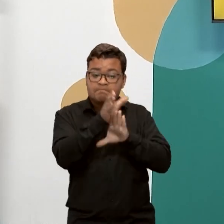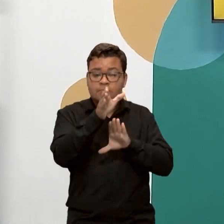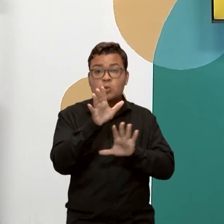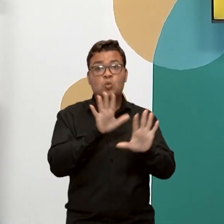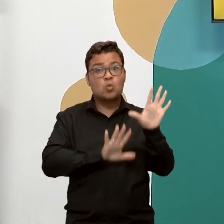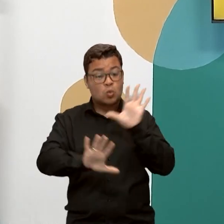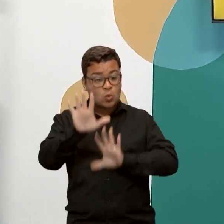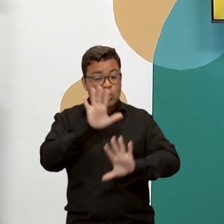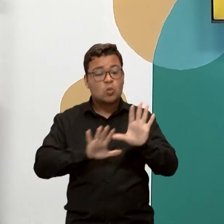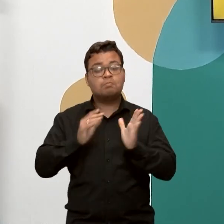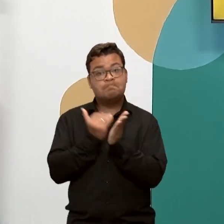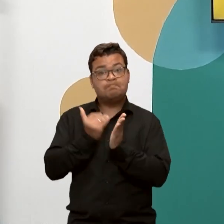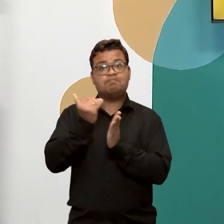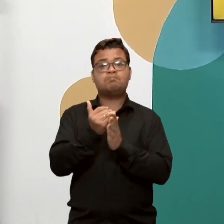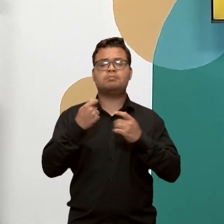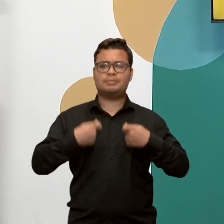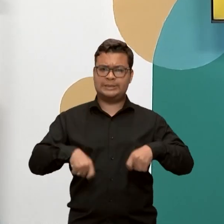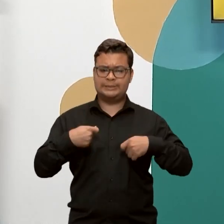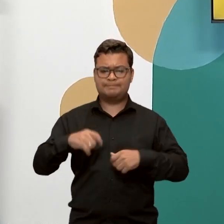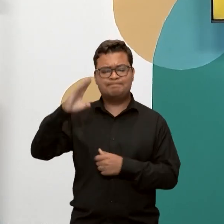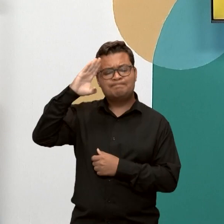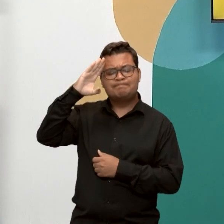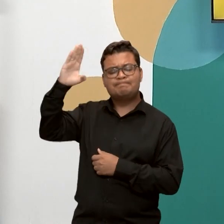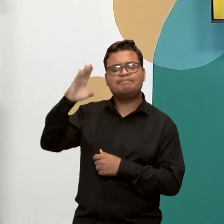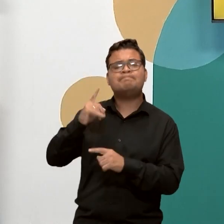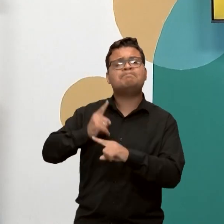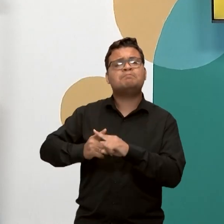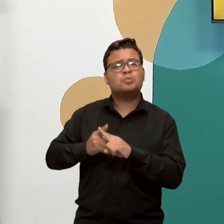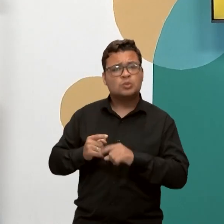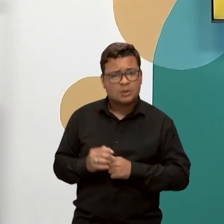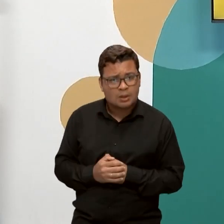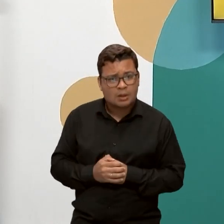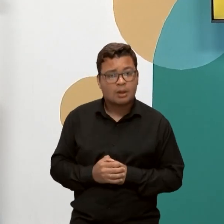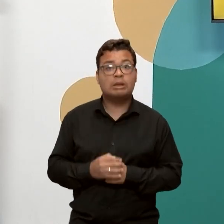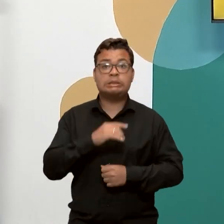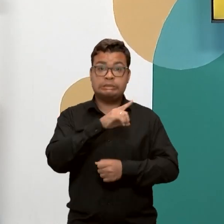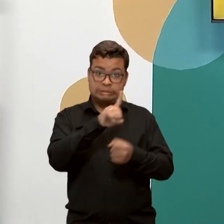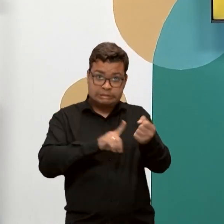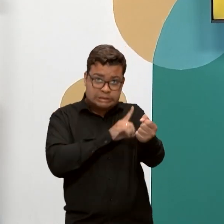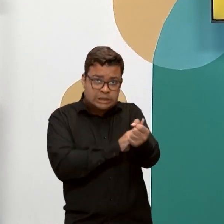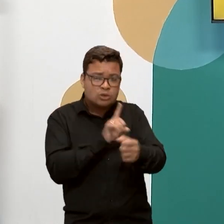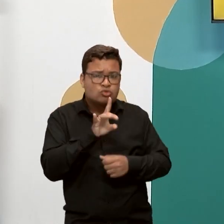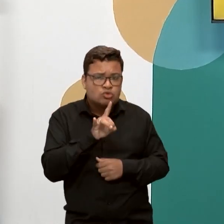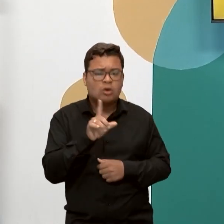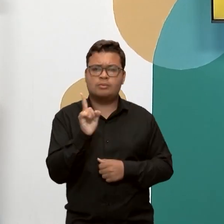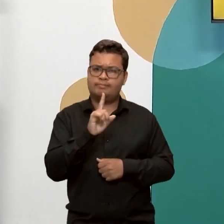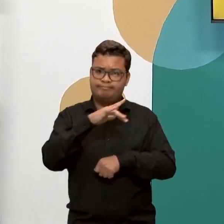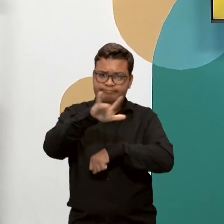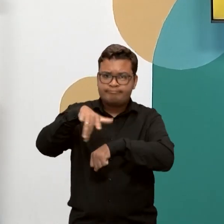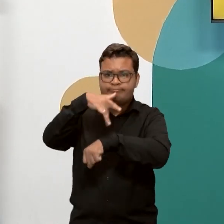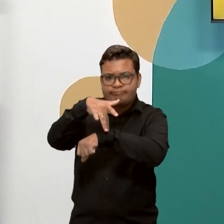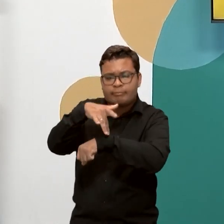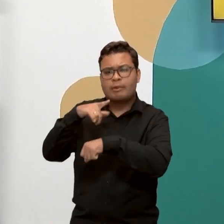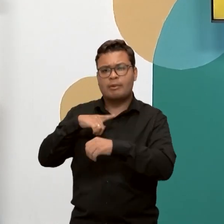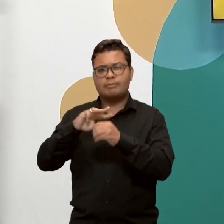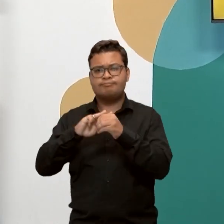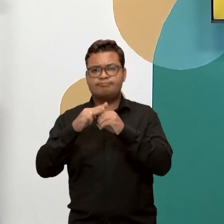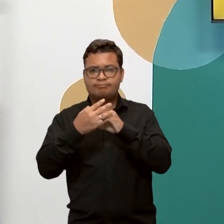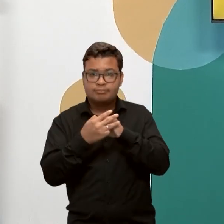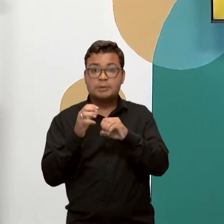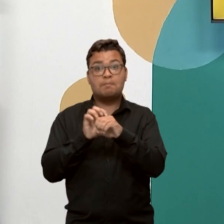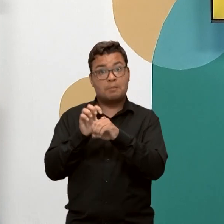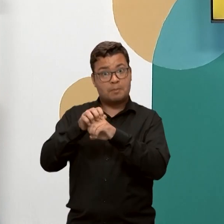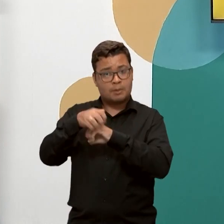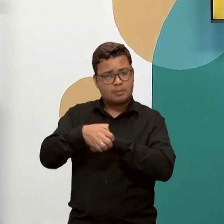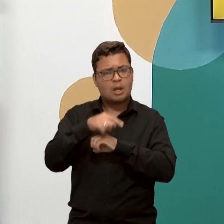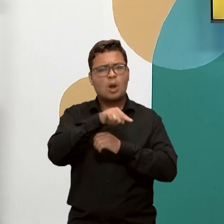aegypti. Ainda mais porque ele também transmite outras doenças, como a zika e a chikungunya. Entenda mais sobre